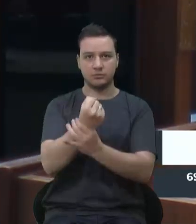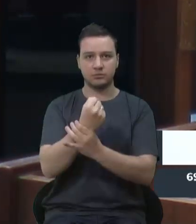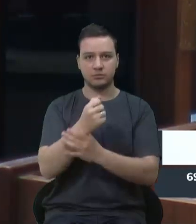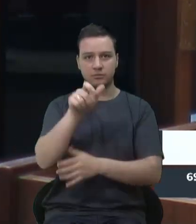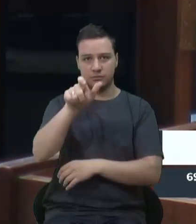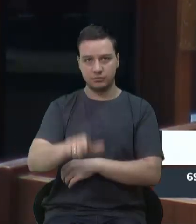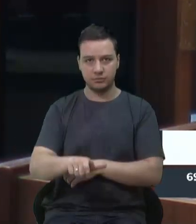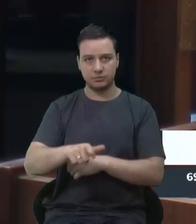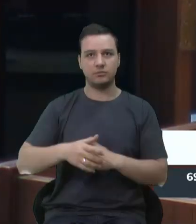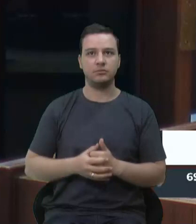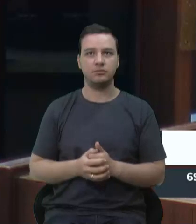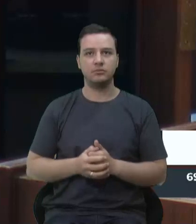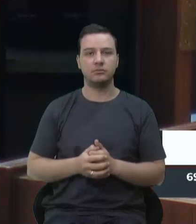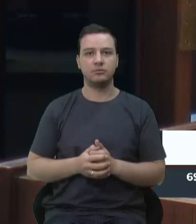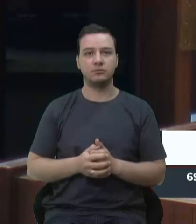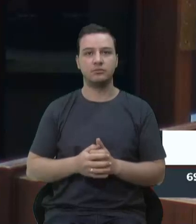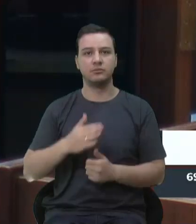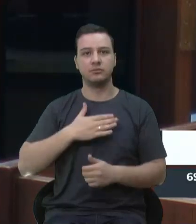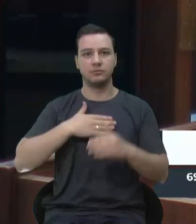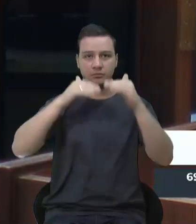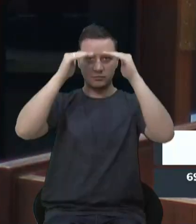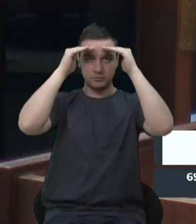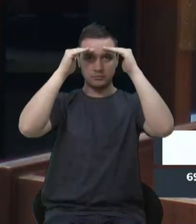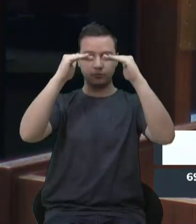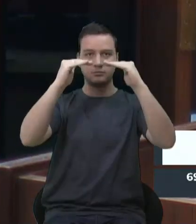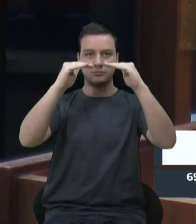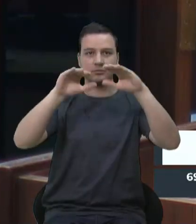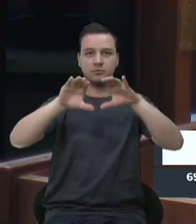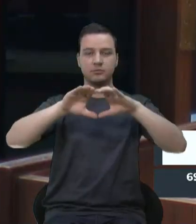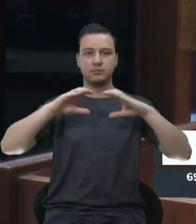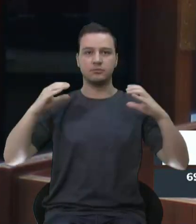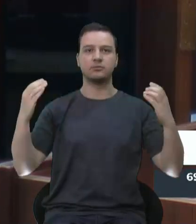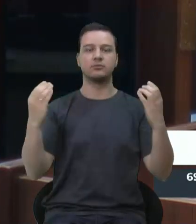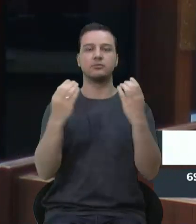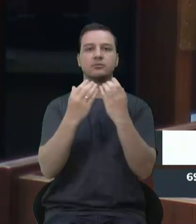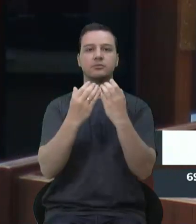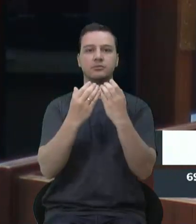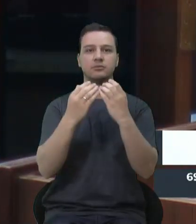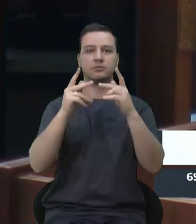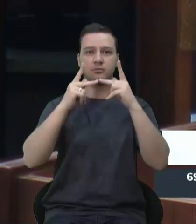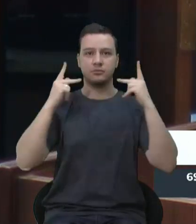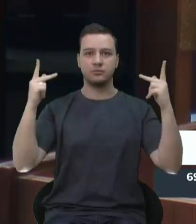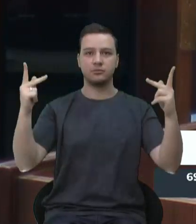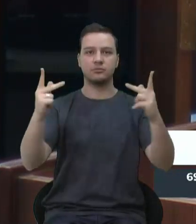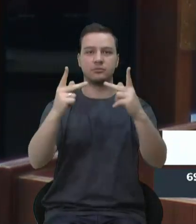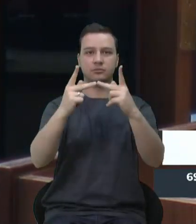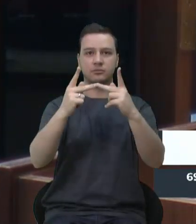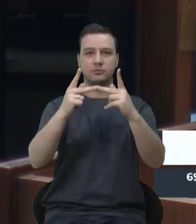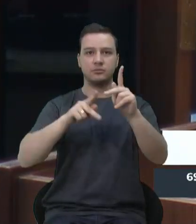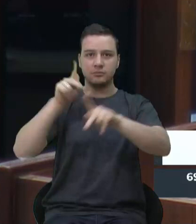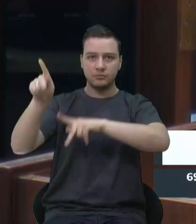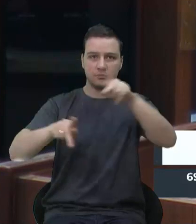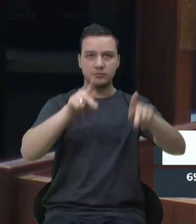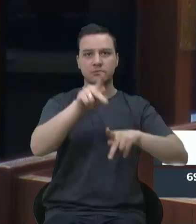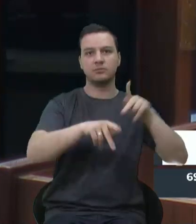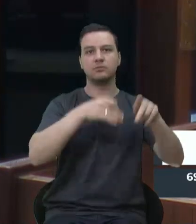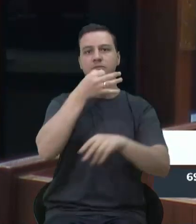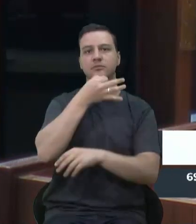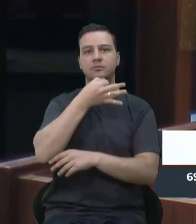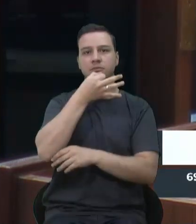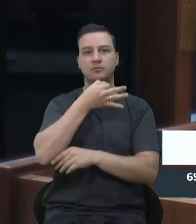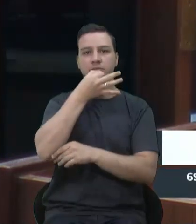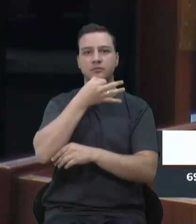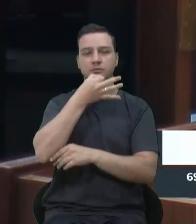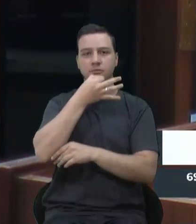Meus respeitos à comunidade, o povo e a população inteira de Caxias do Sul.